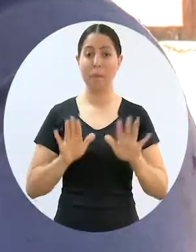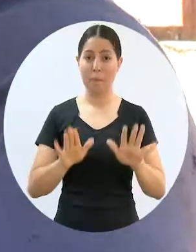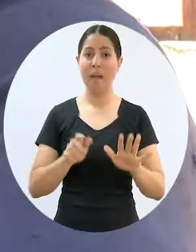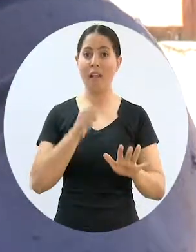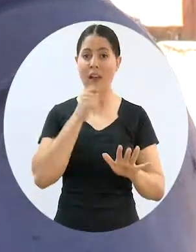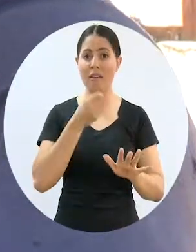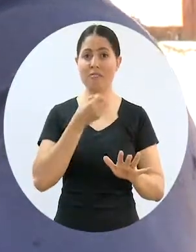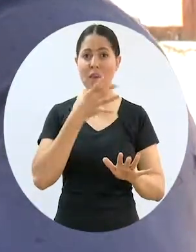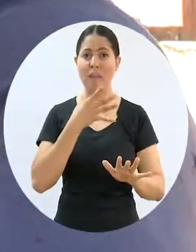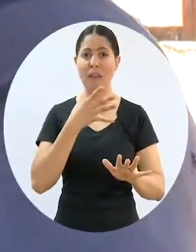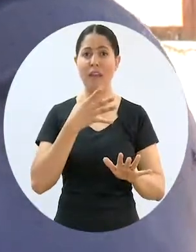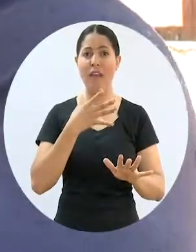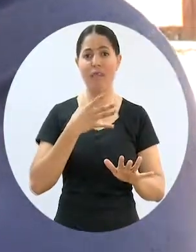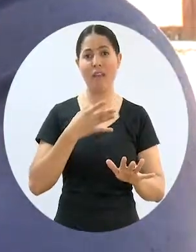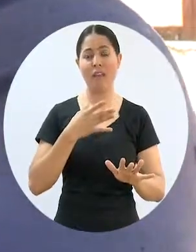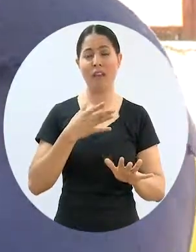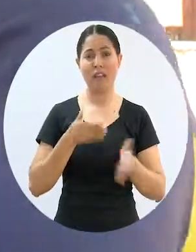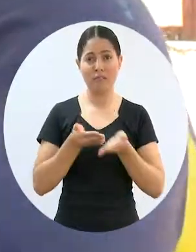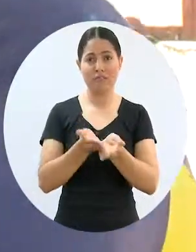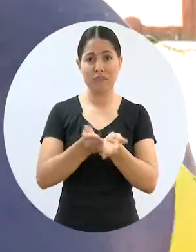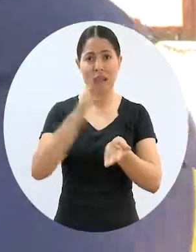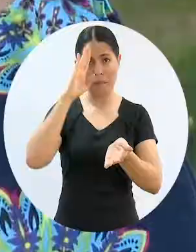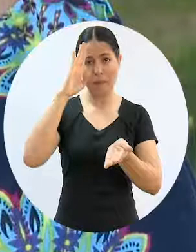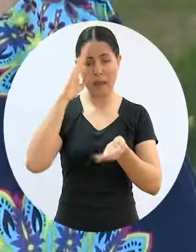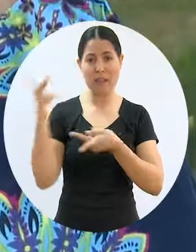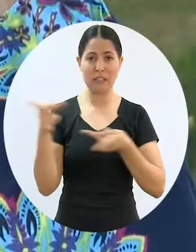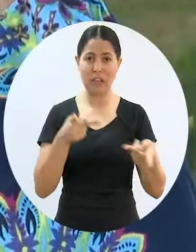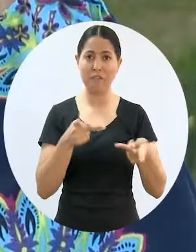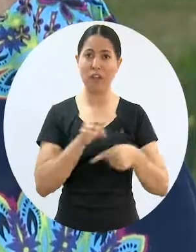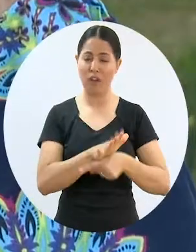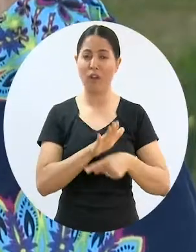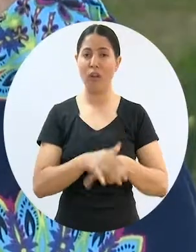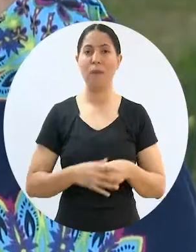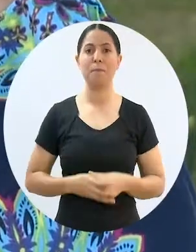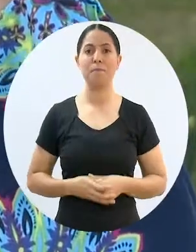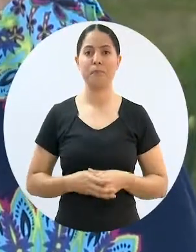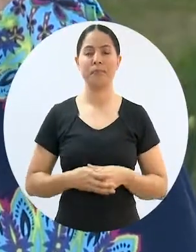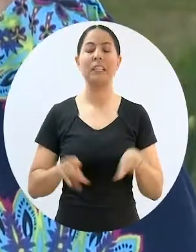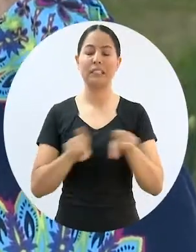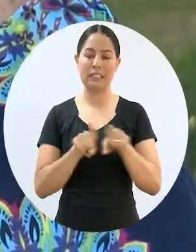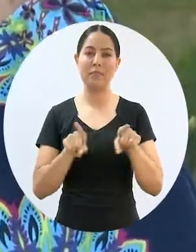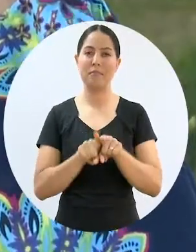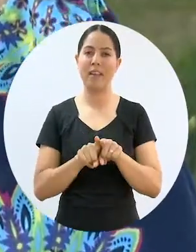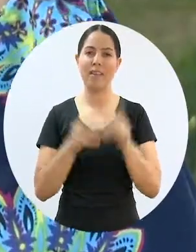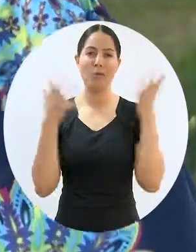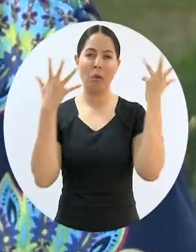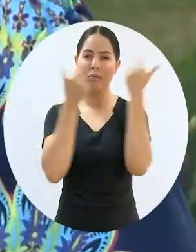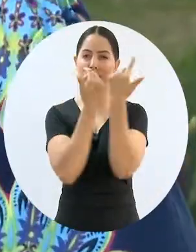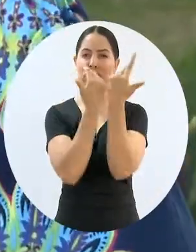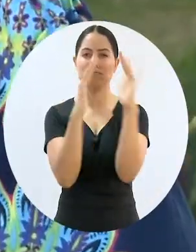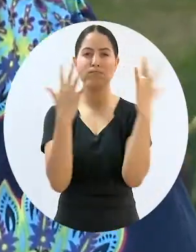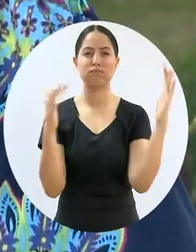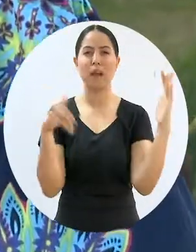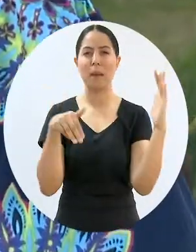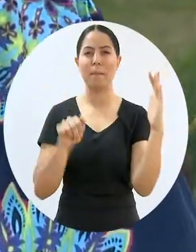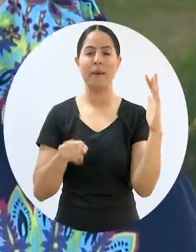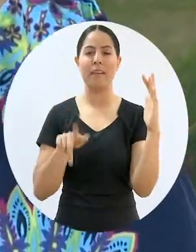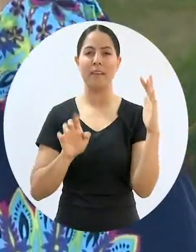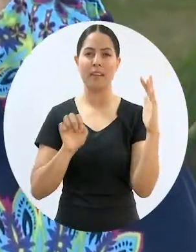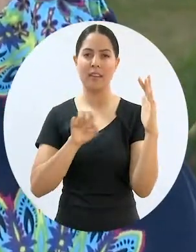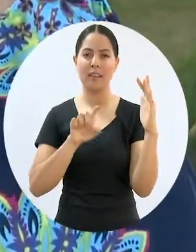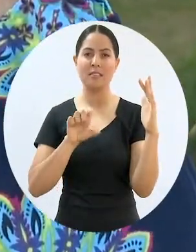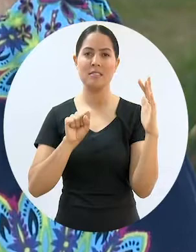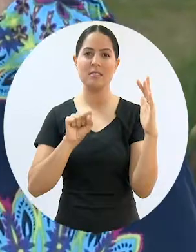Marinha está vindo e está fazendo o serviço dela aqui. E o nosso manguezal tão bonito aí, eles estão tentando